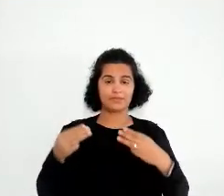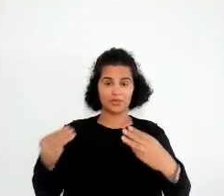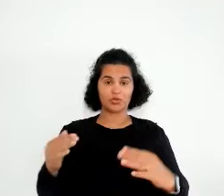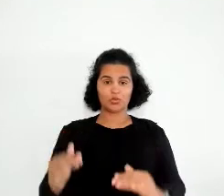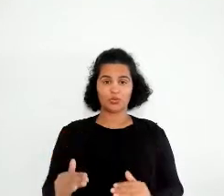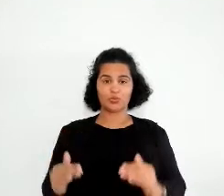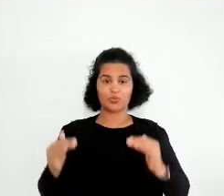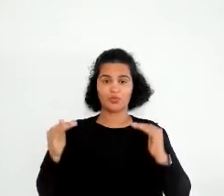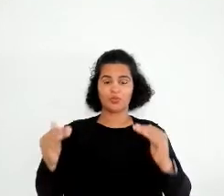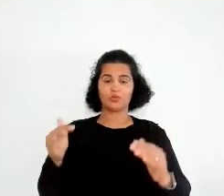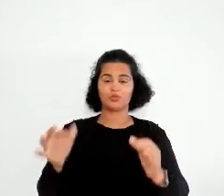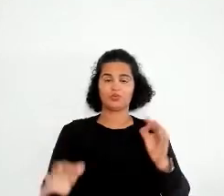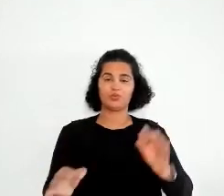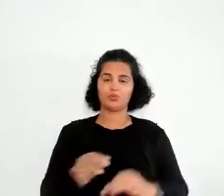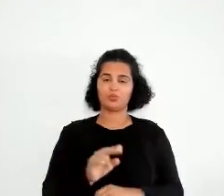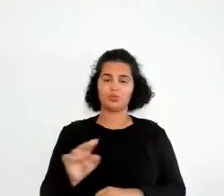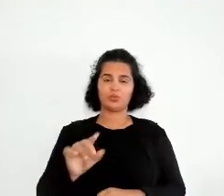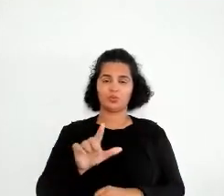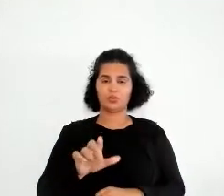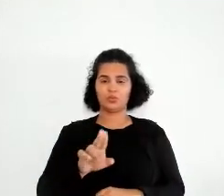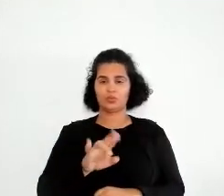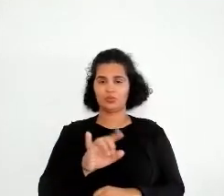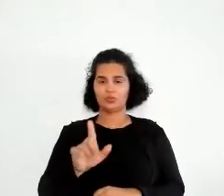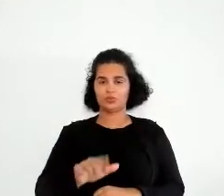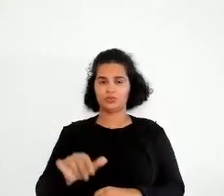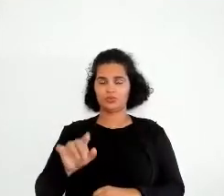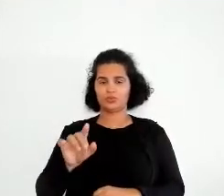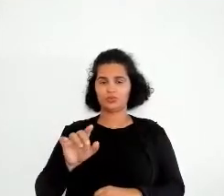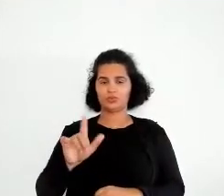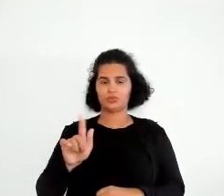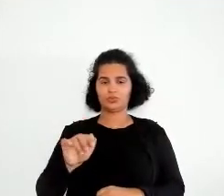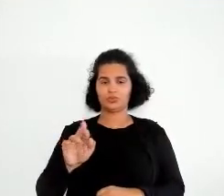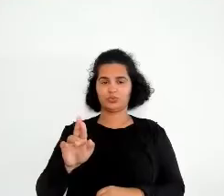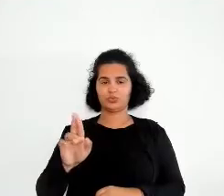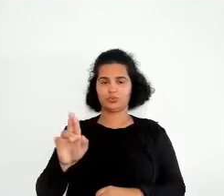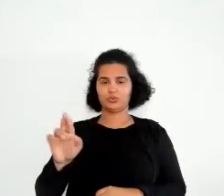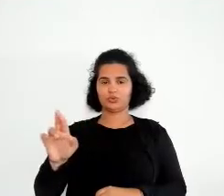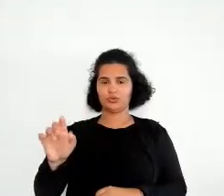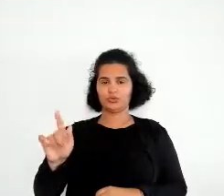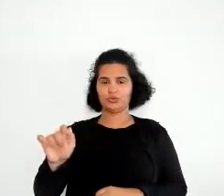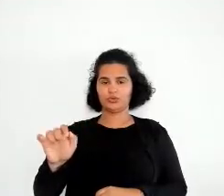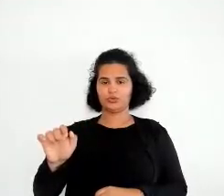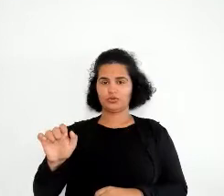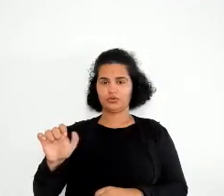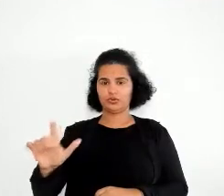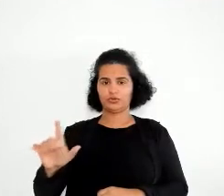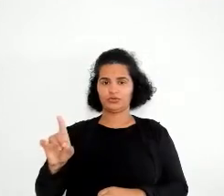Luiz Alberto Gurgel de Faria, a quem chamamos ao palco.